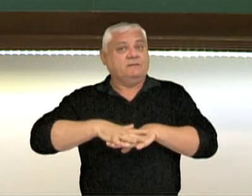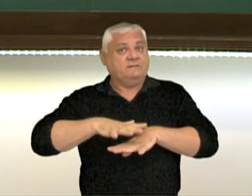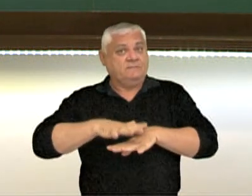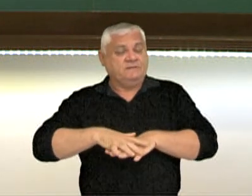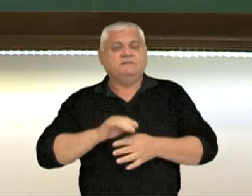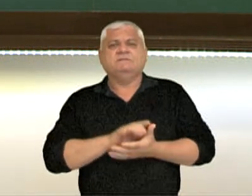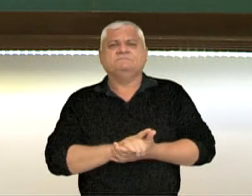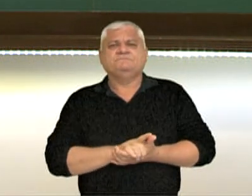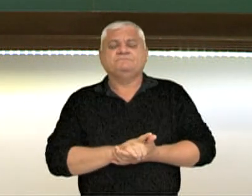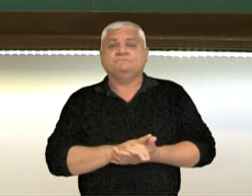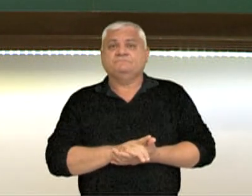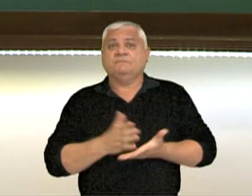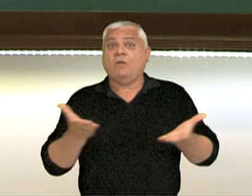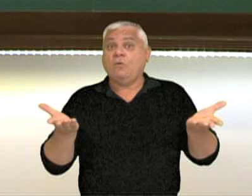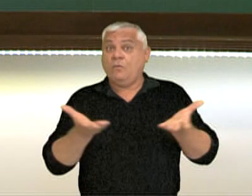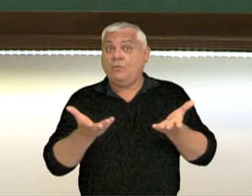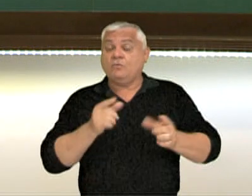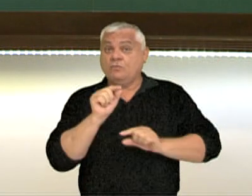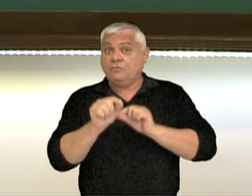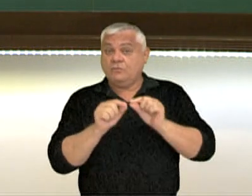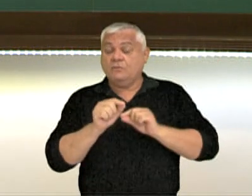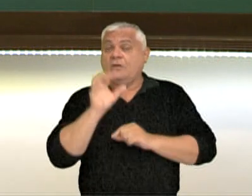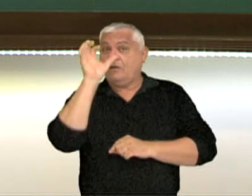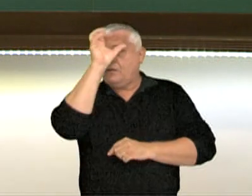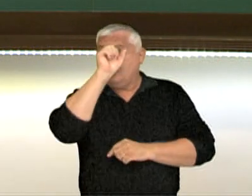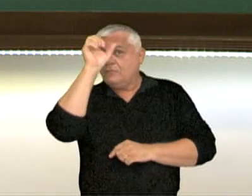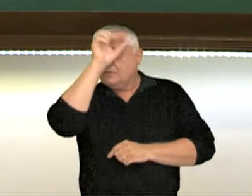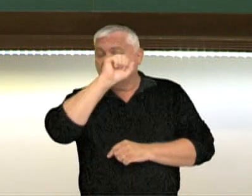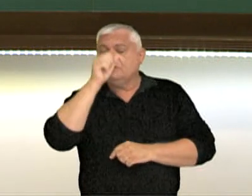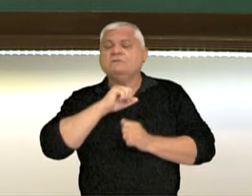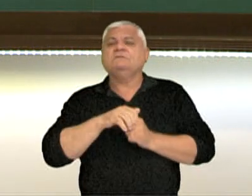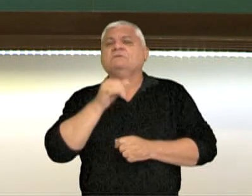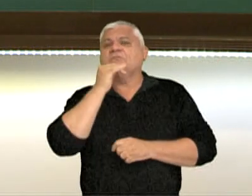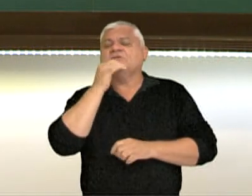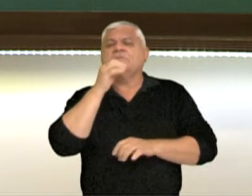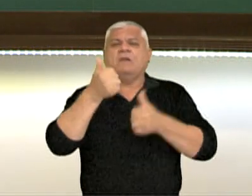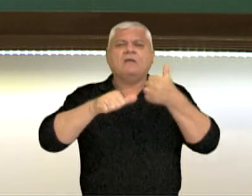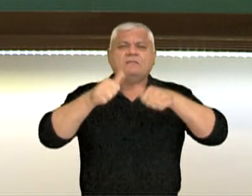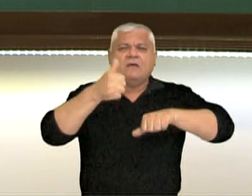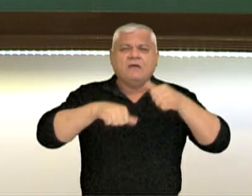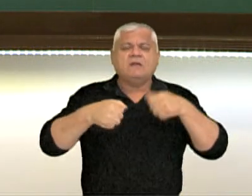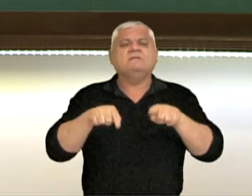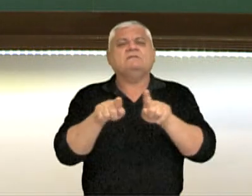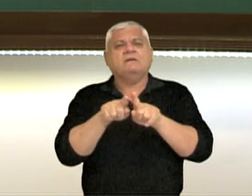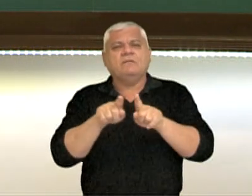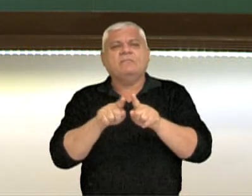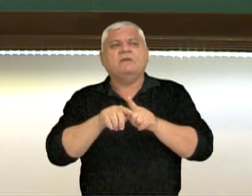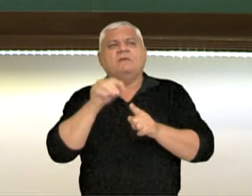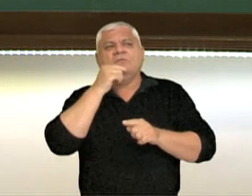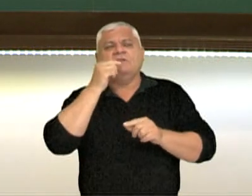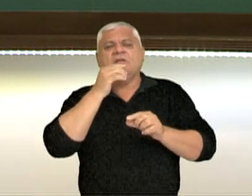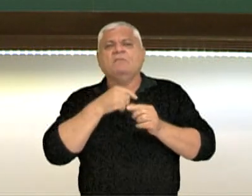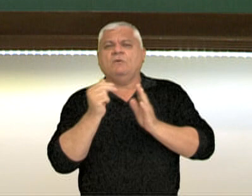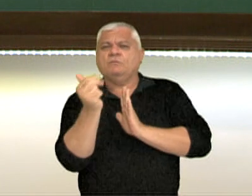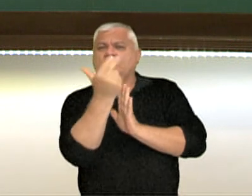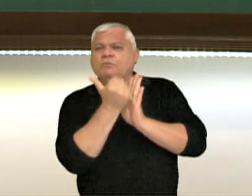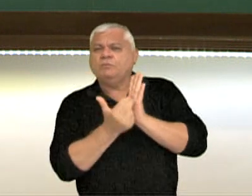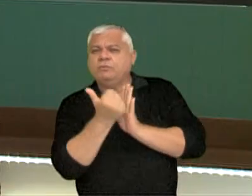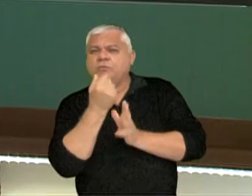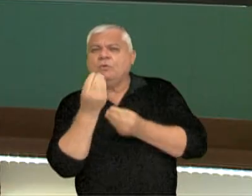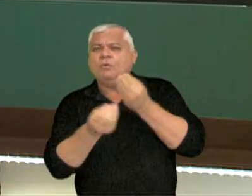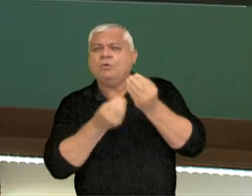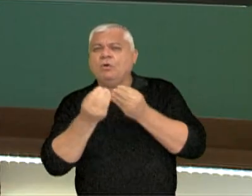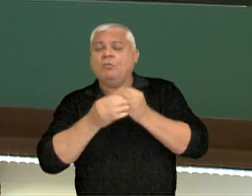matemática. Na aula de hoje, nós vamos falar sobre análise e construção de gráficos